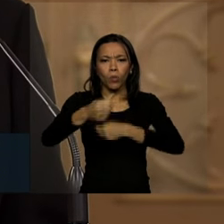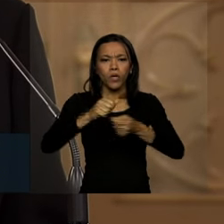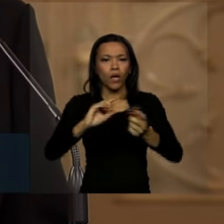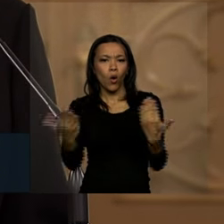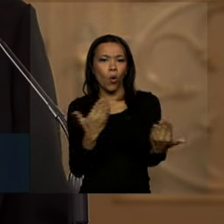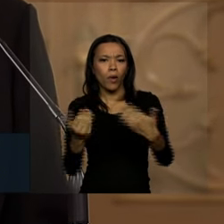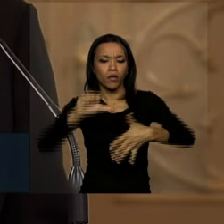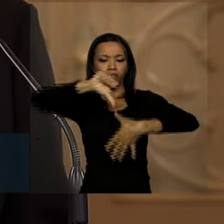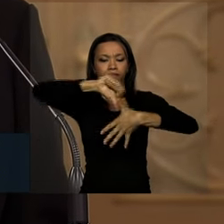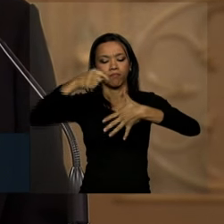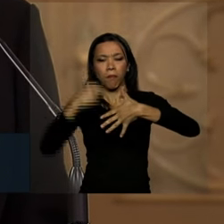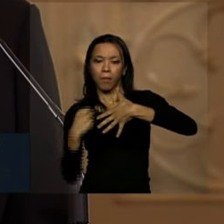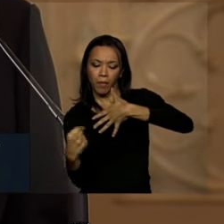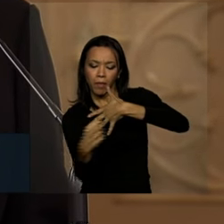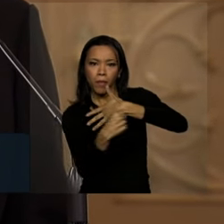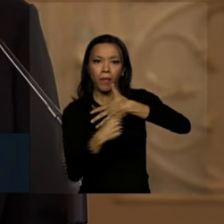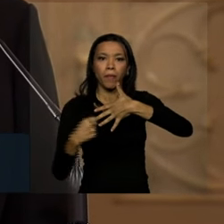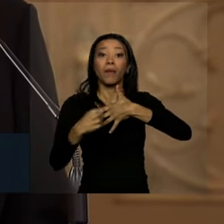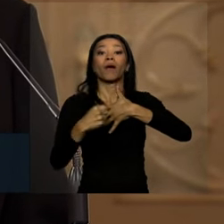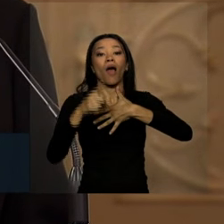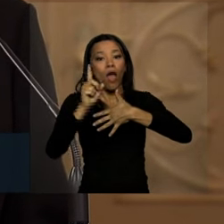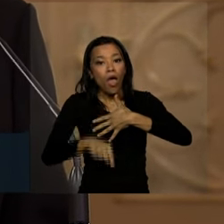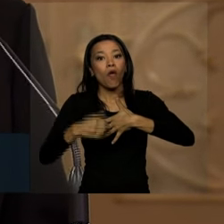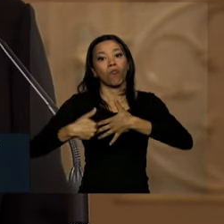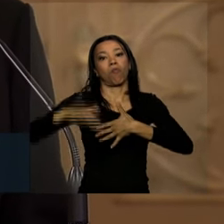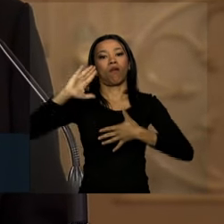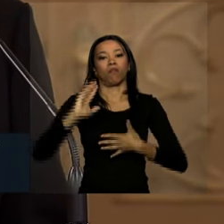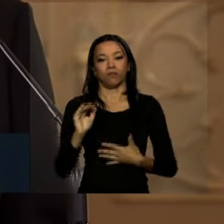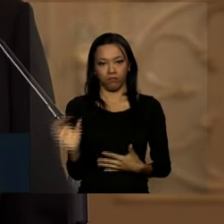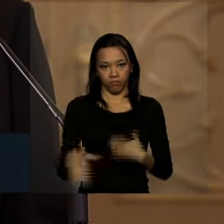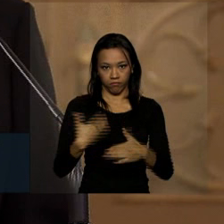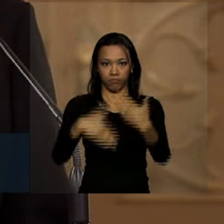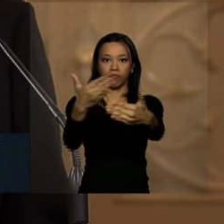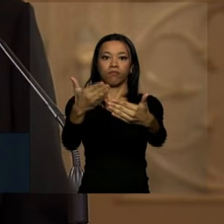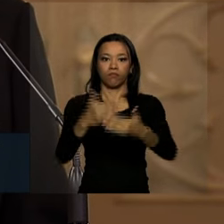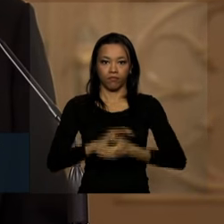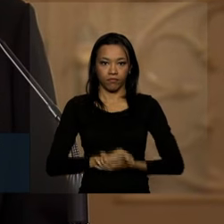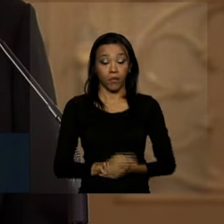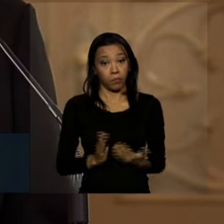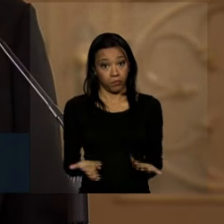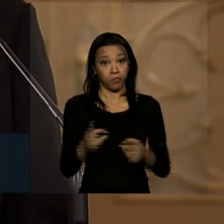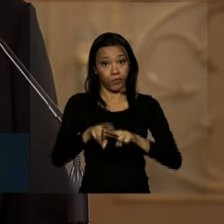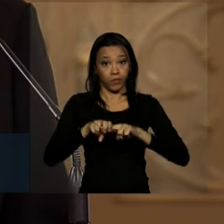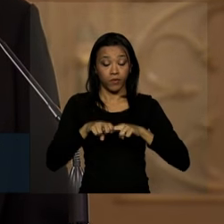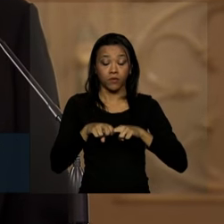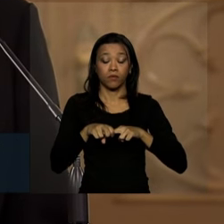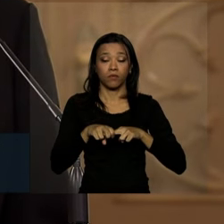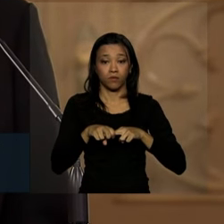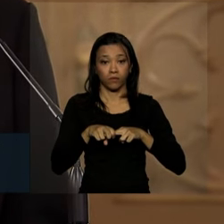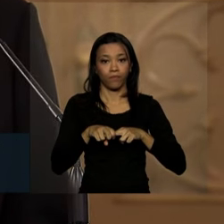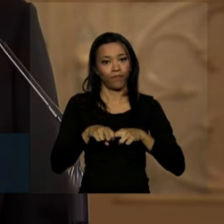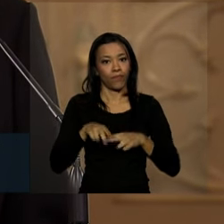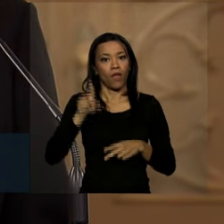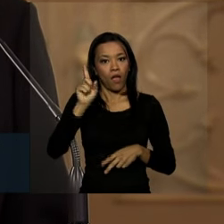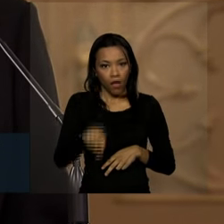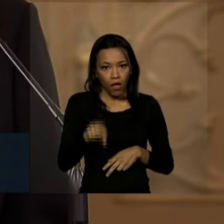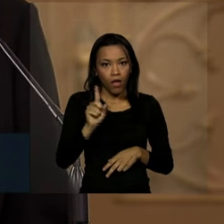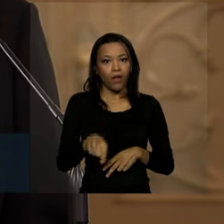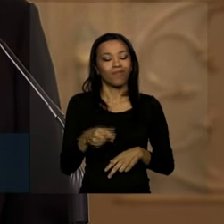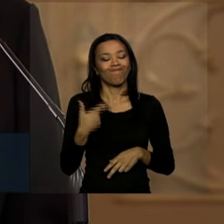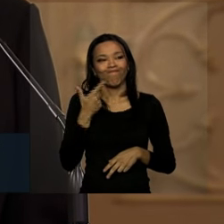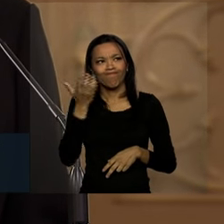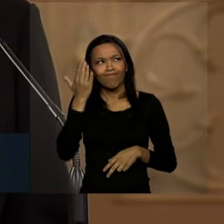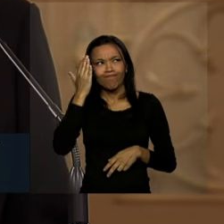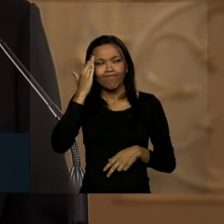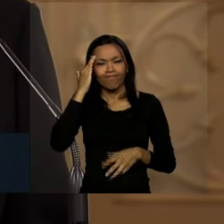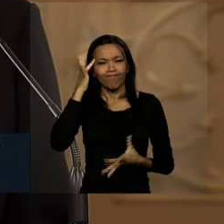Brazil is the most industrialized economy among Latin American economies. Por isso, é absolutamente